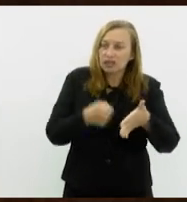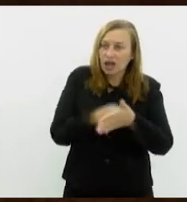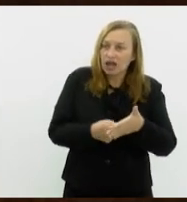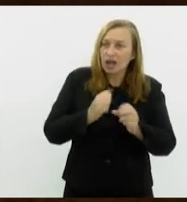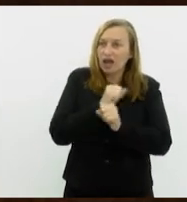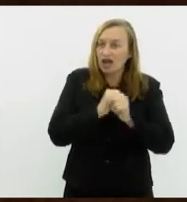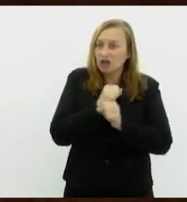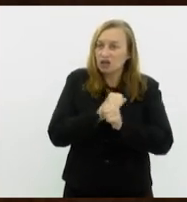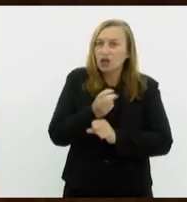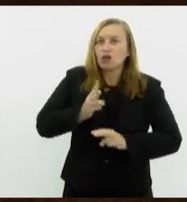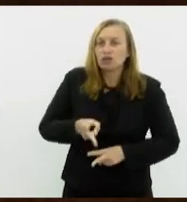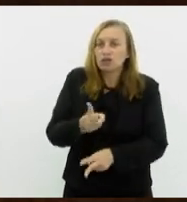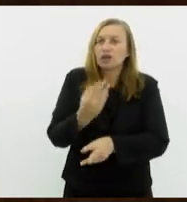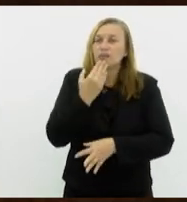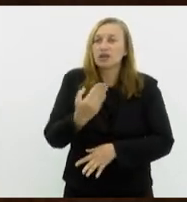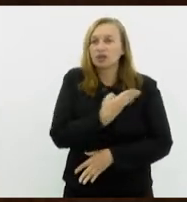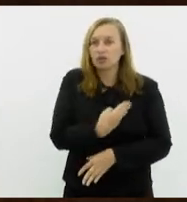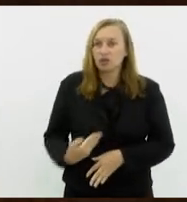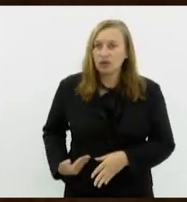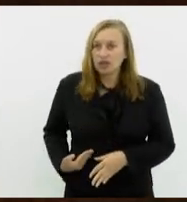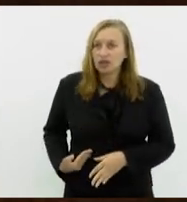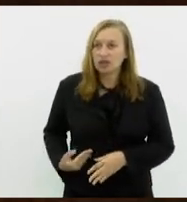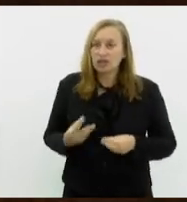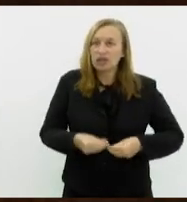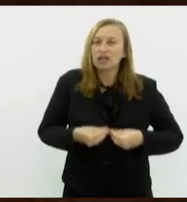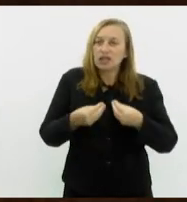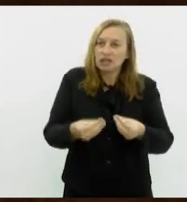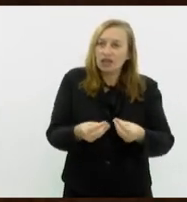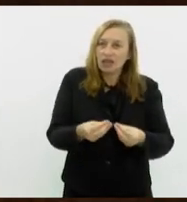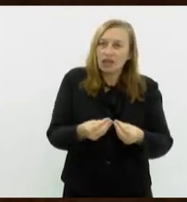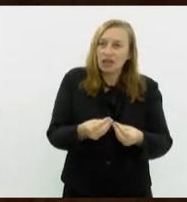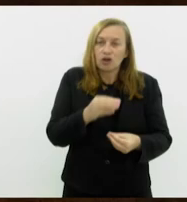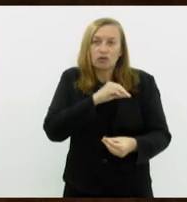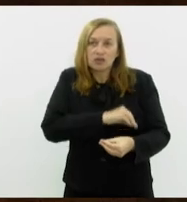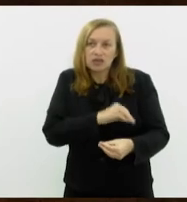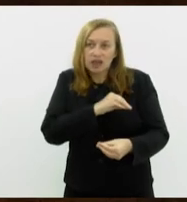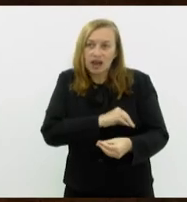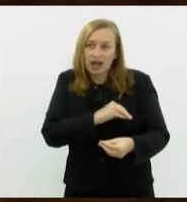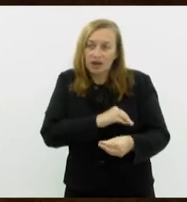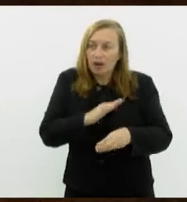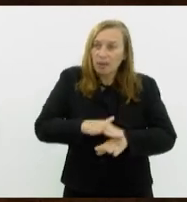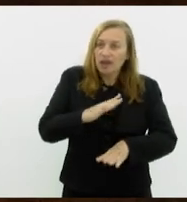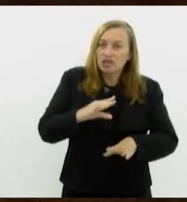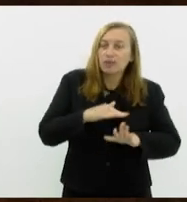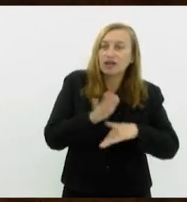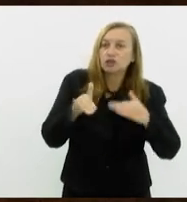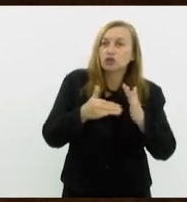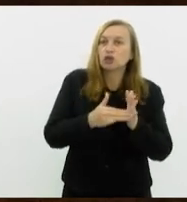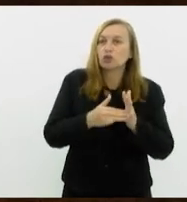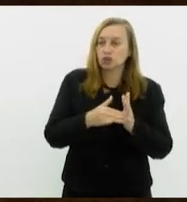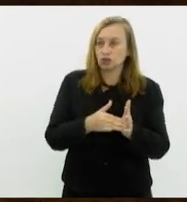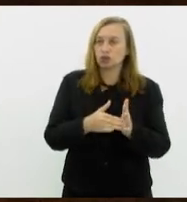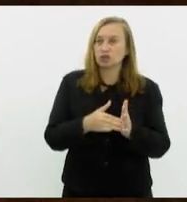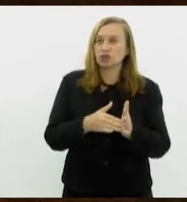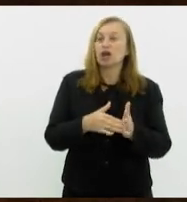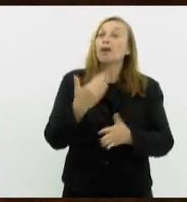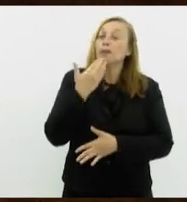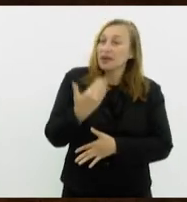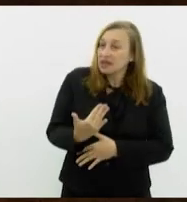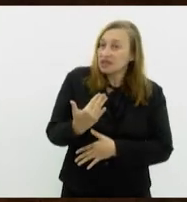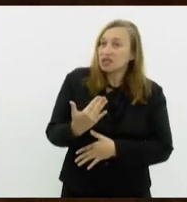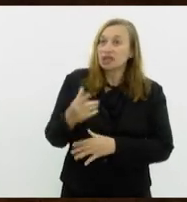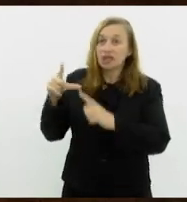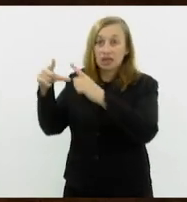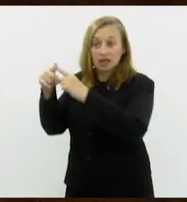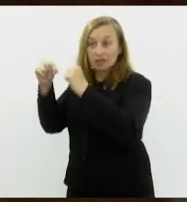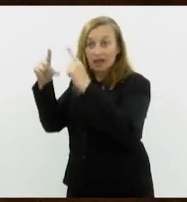continuaremos pedindo ao governador para que dê a grana para todos, sem exceção. Mas precisamos, primeiramente, pedir que em